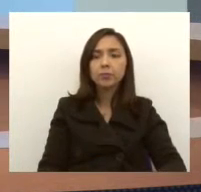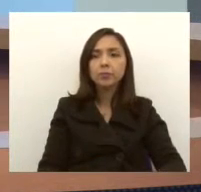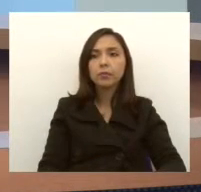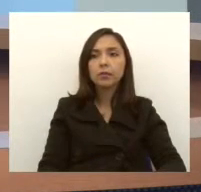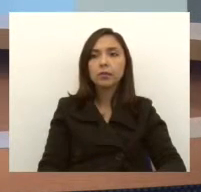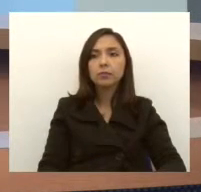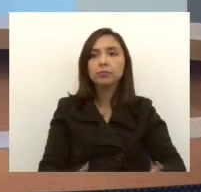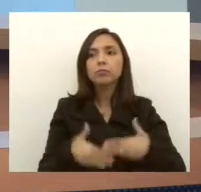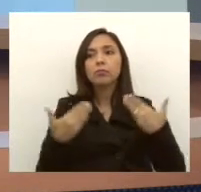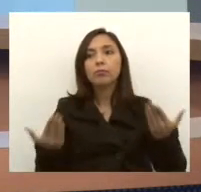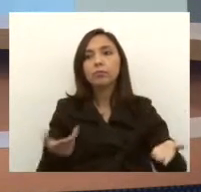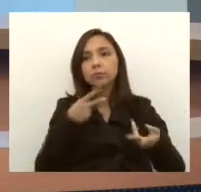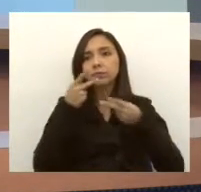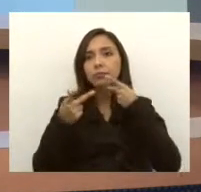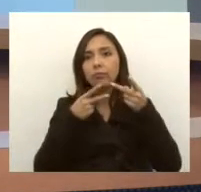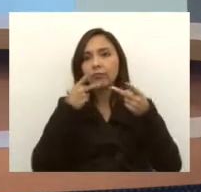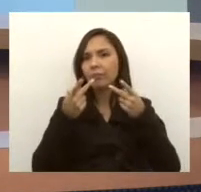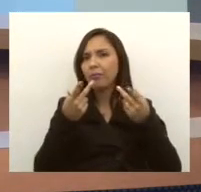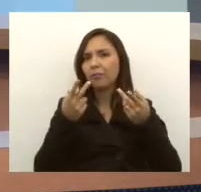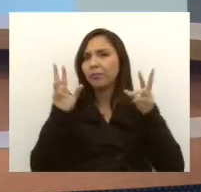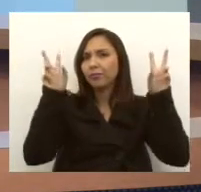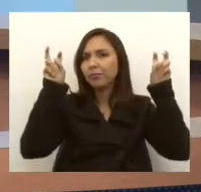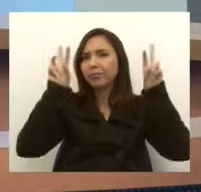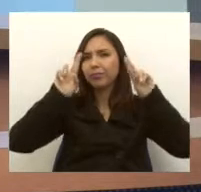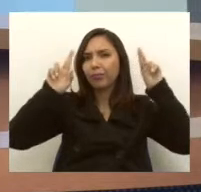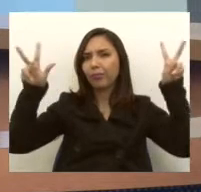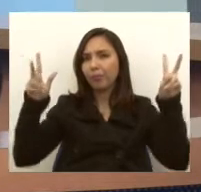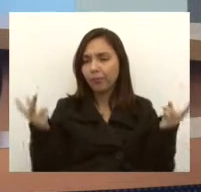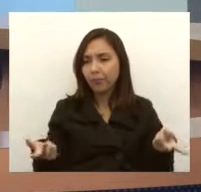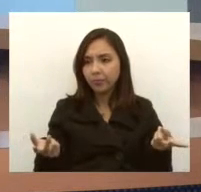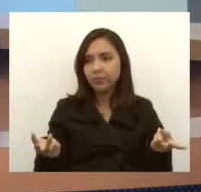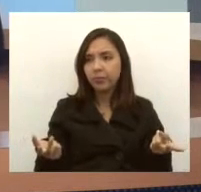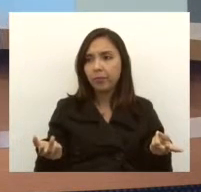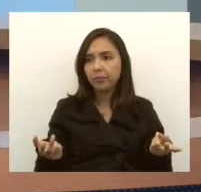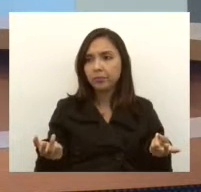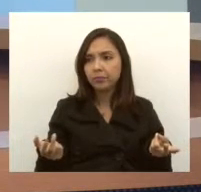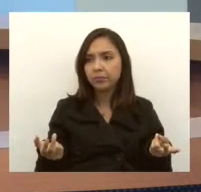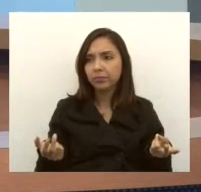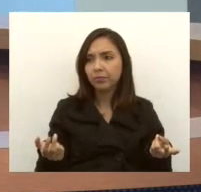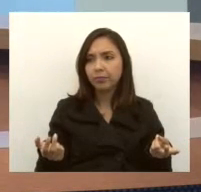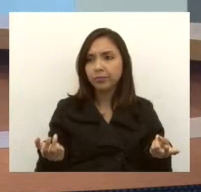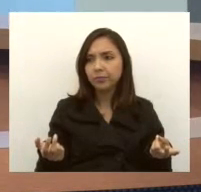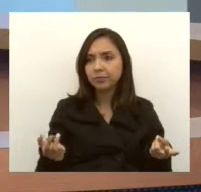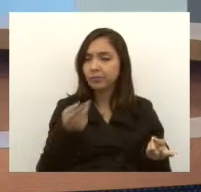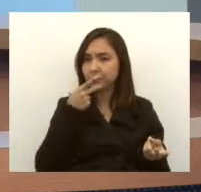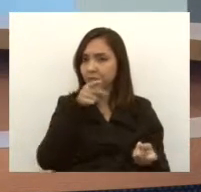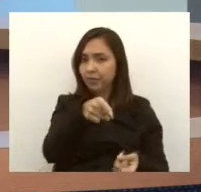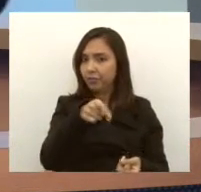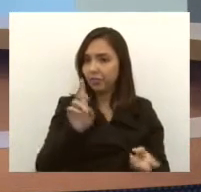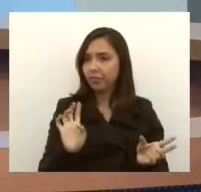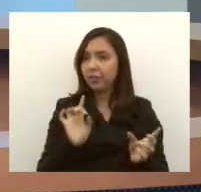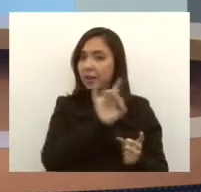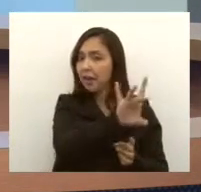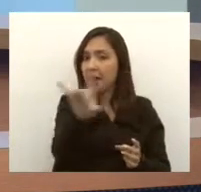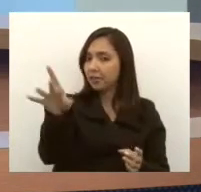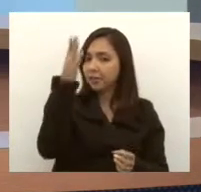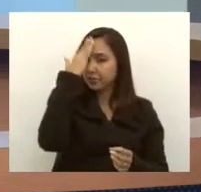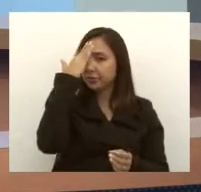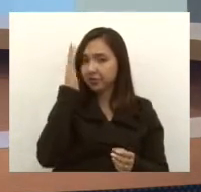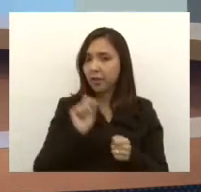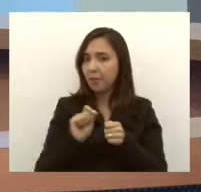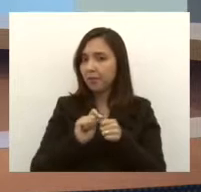aí fala do que não tem nada a ver. Não falei que é Vossa Excelência, cada um sabe o que